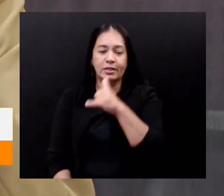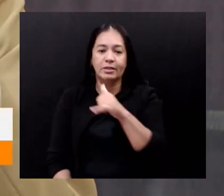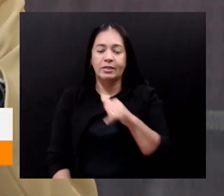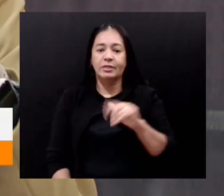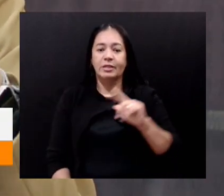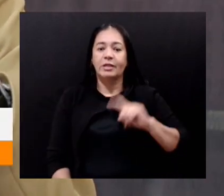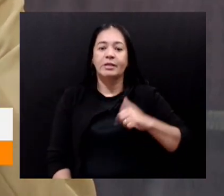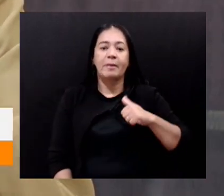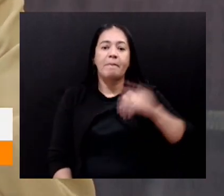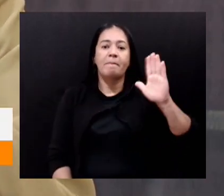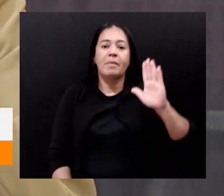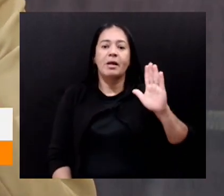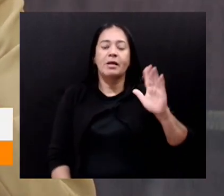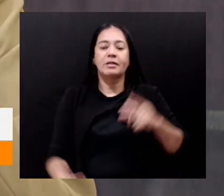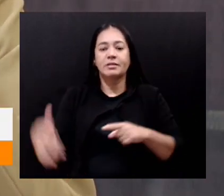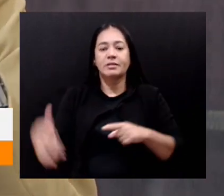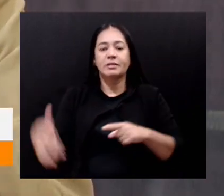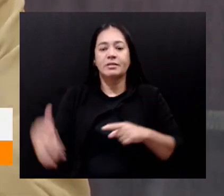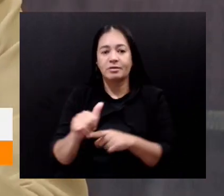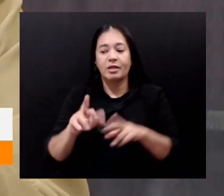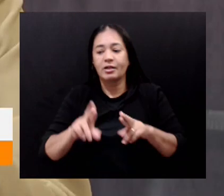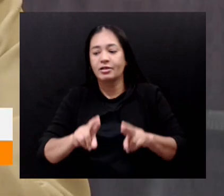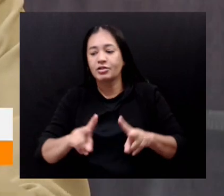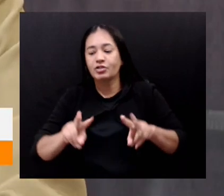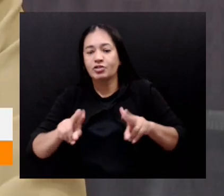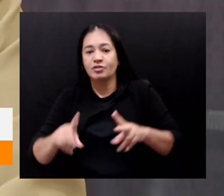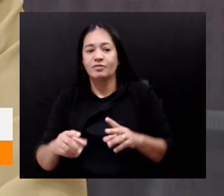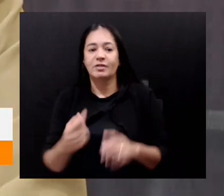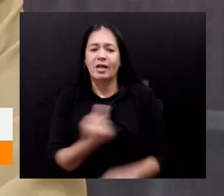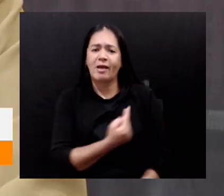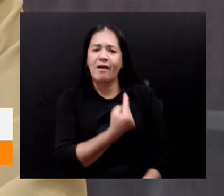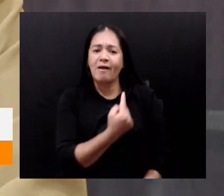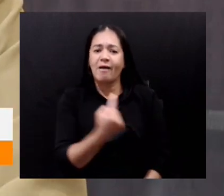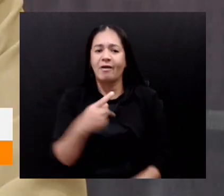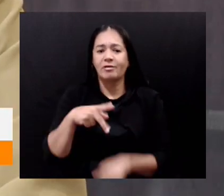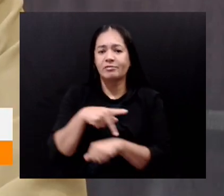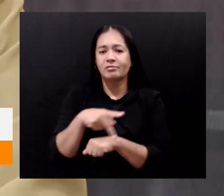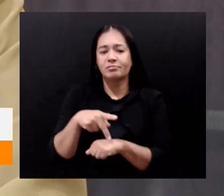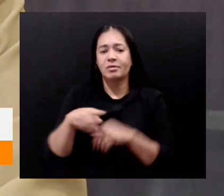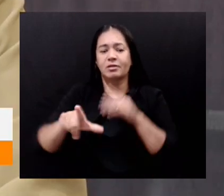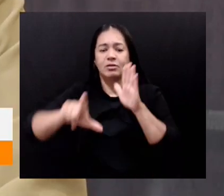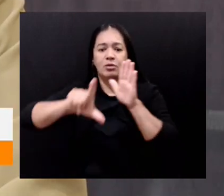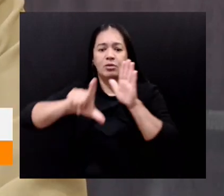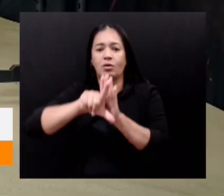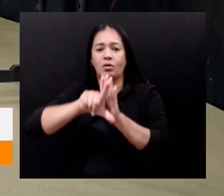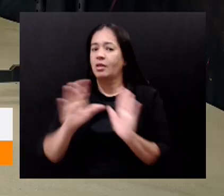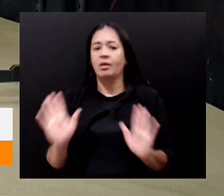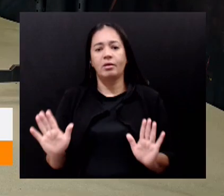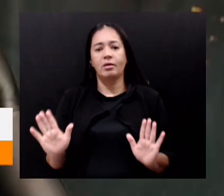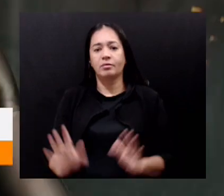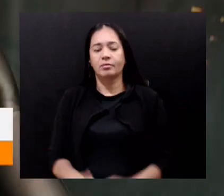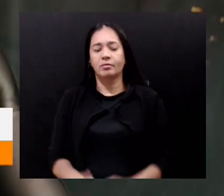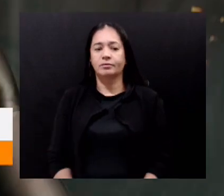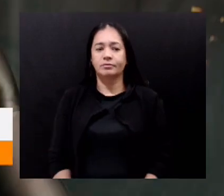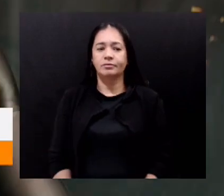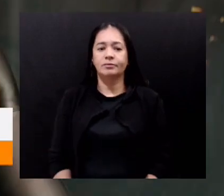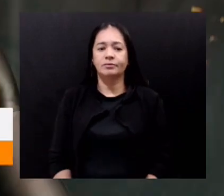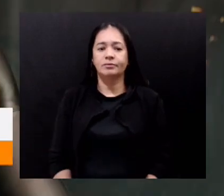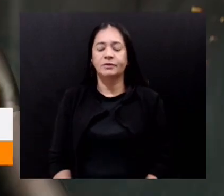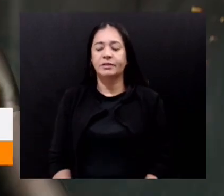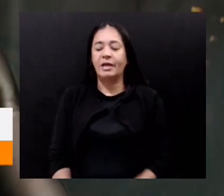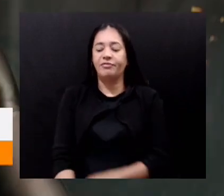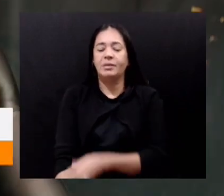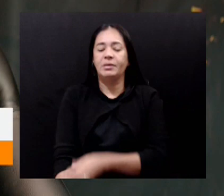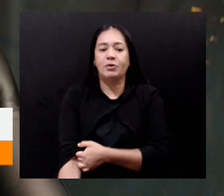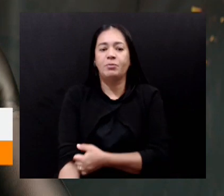também. Então, cada lei, cada país, cada lei, isso Muito bem. indubitavelmente. Muito bem. E olha só, falando em